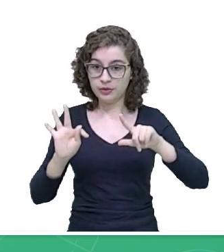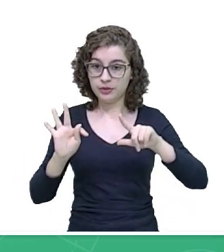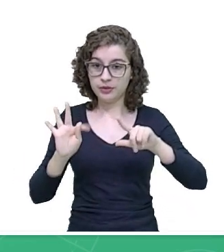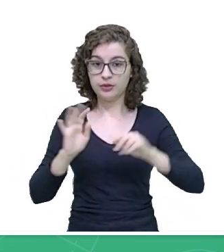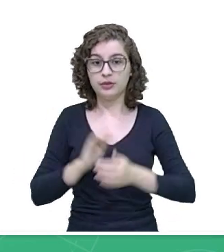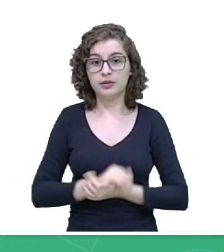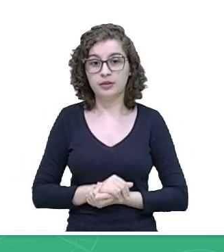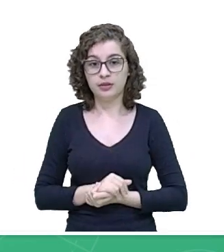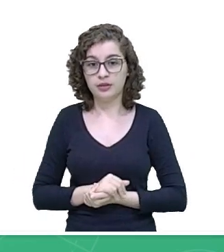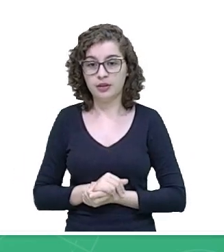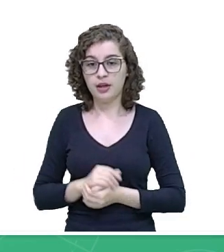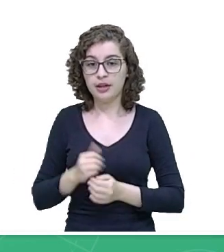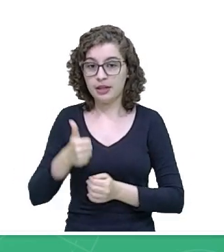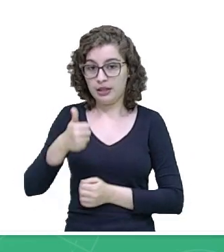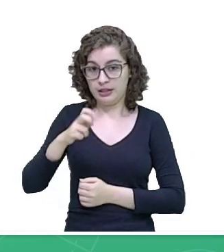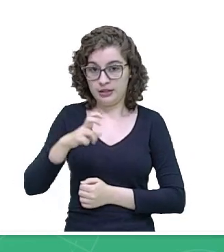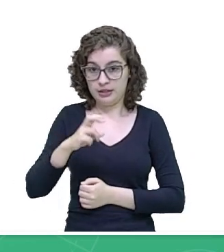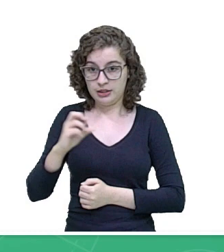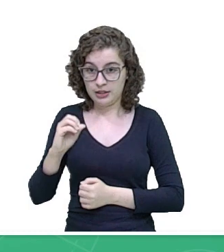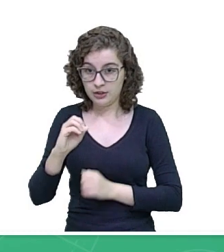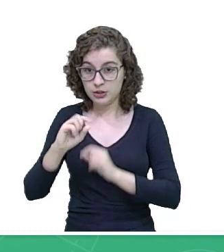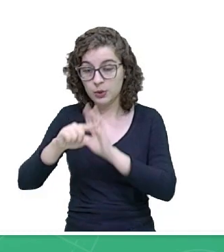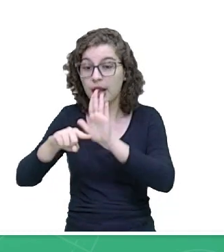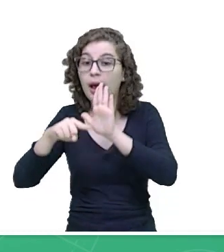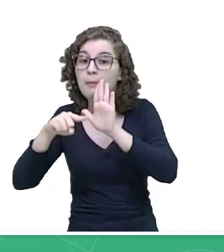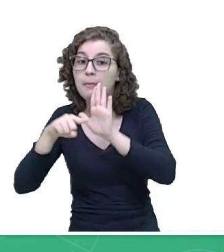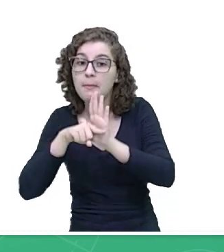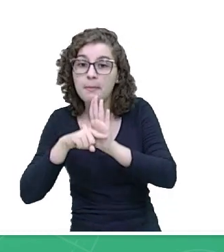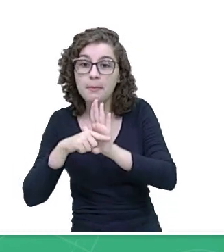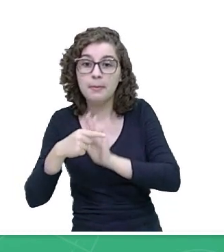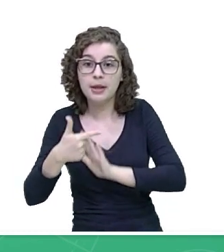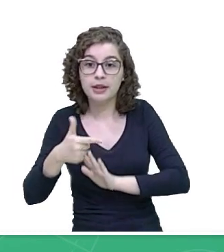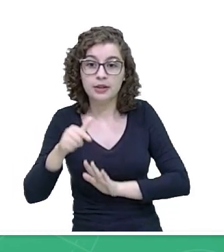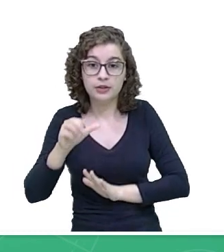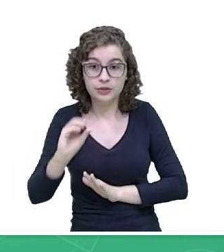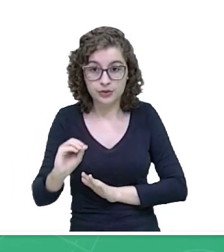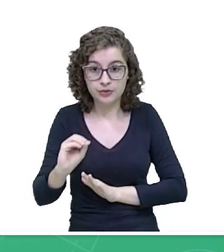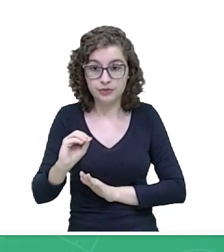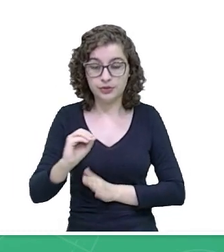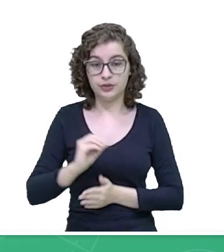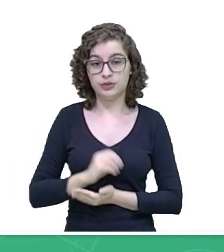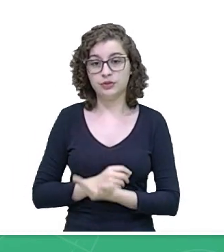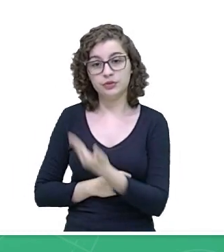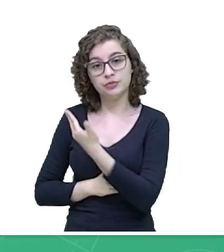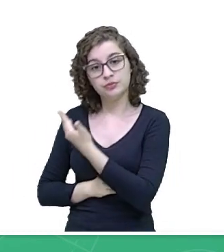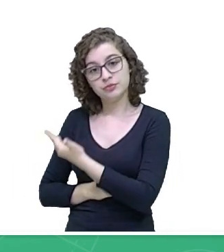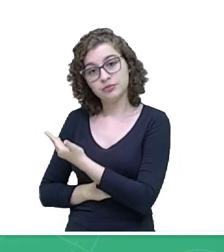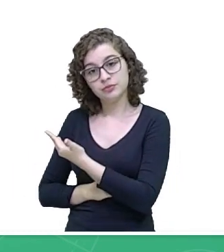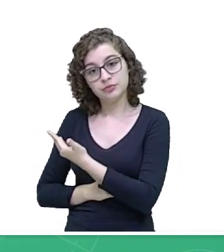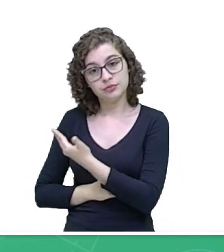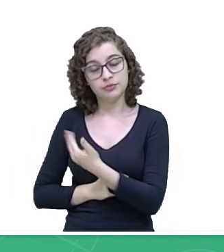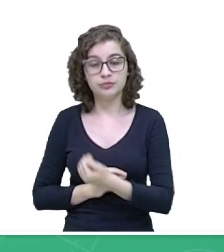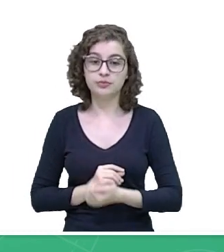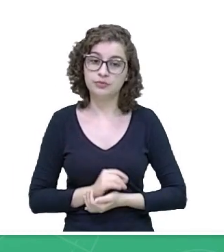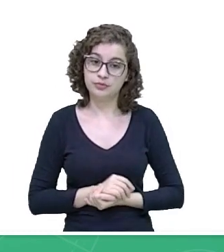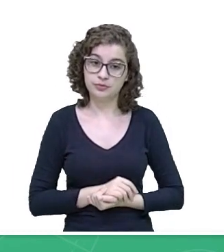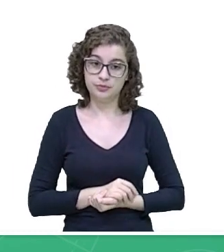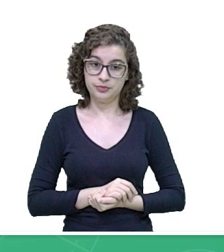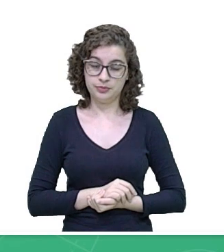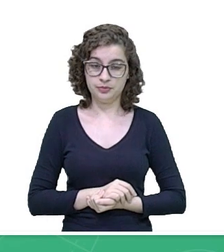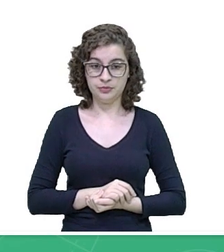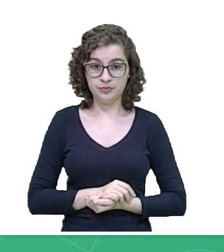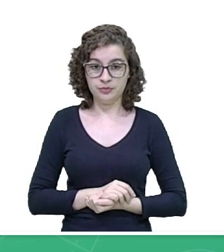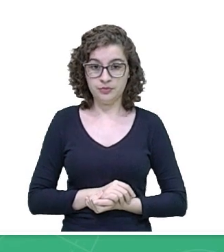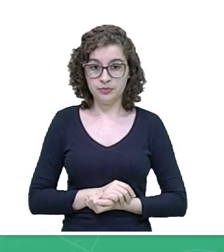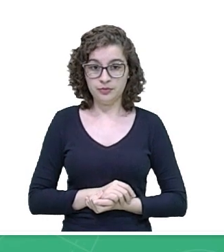do delta T, né? O delta T, pessoal, é a temperatura final menos a temperatura inicial. Então, está aí